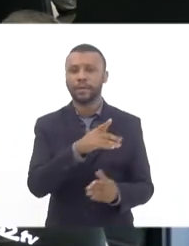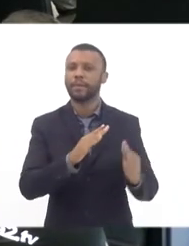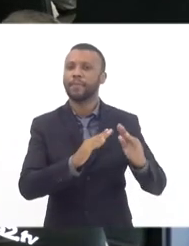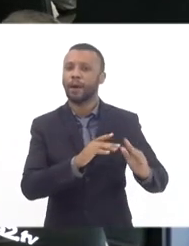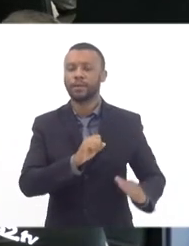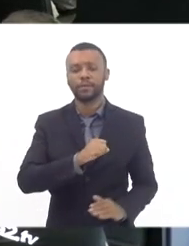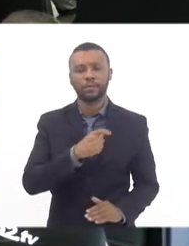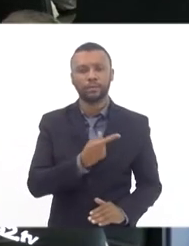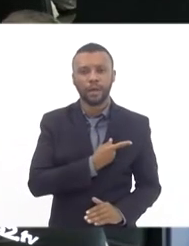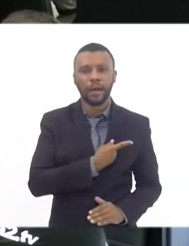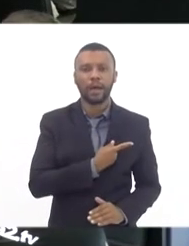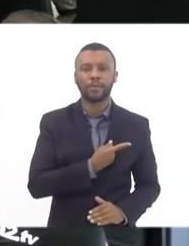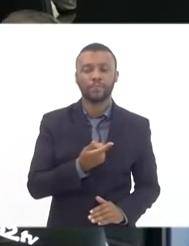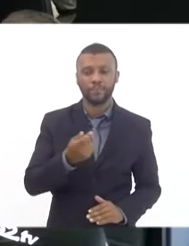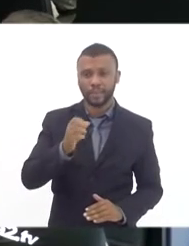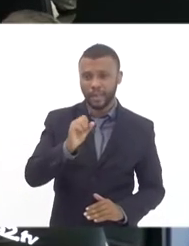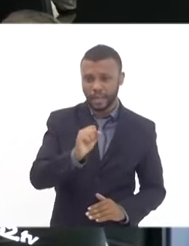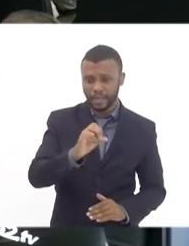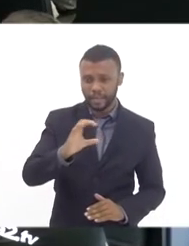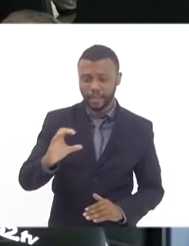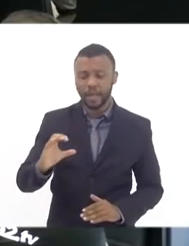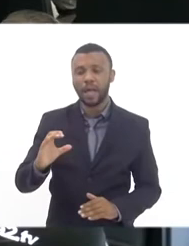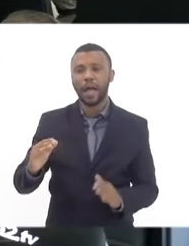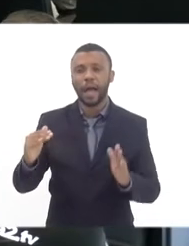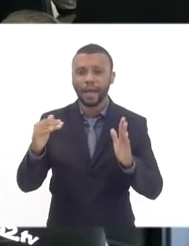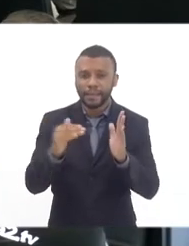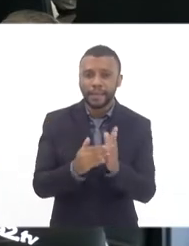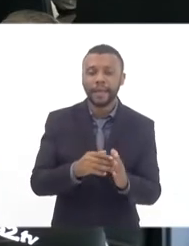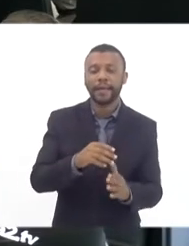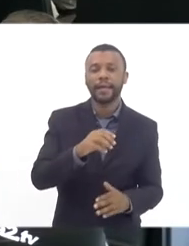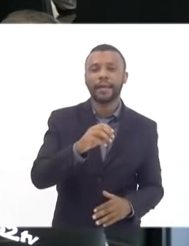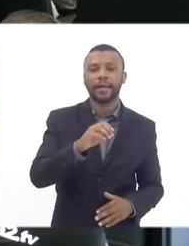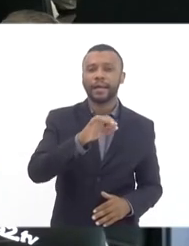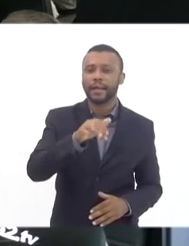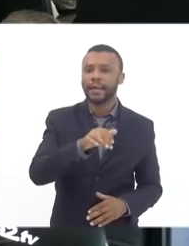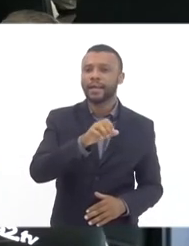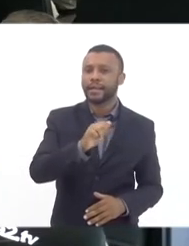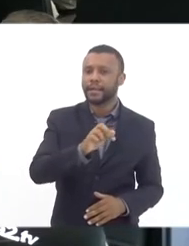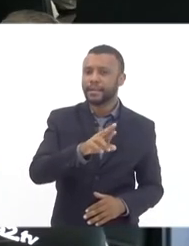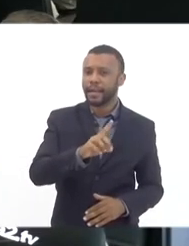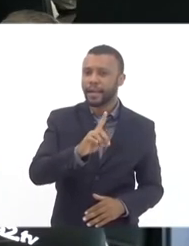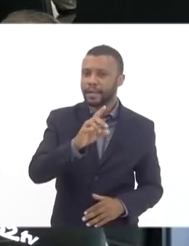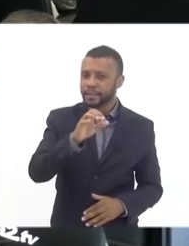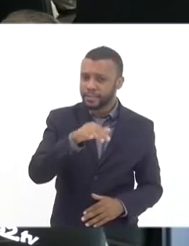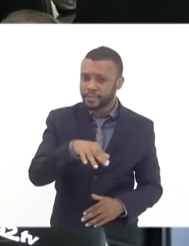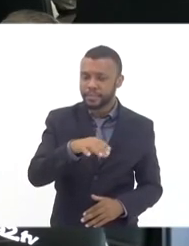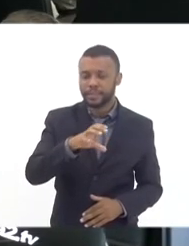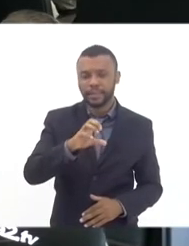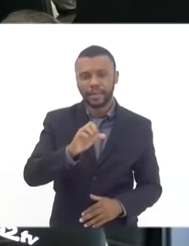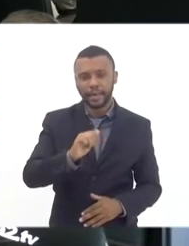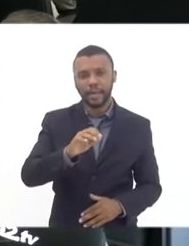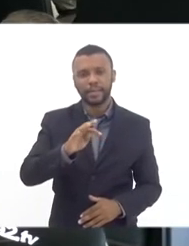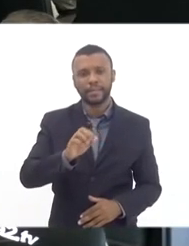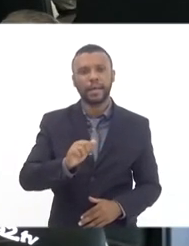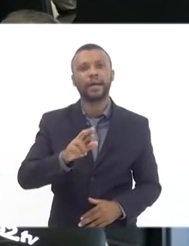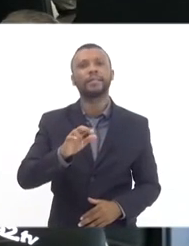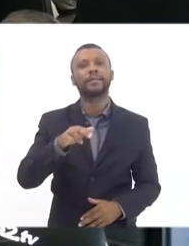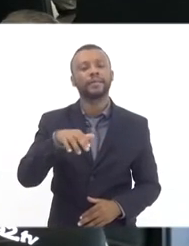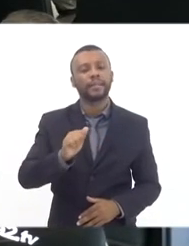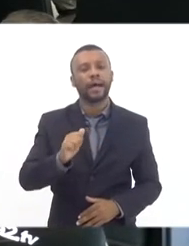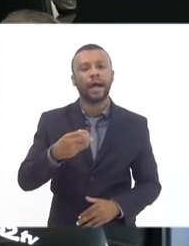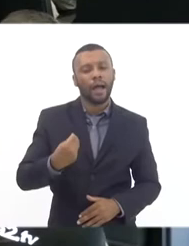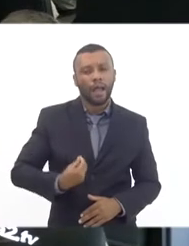Entendeu? De Santa Catarina a Jardim Catarina, digamos assim, né? Aquele corredor todo ali. Eu vivo